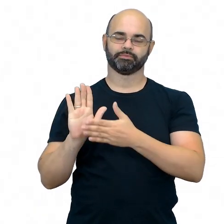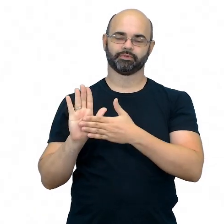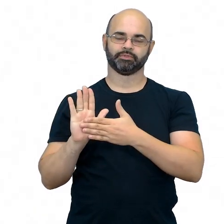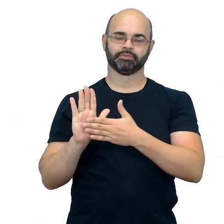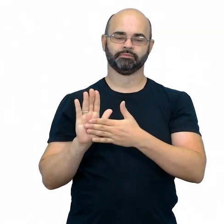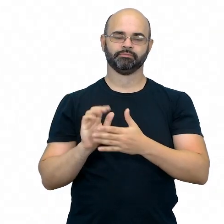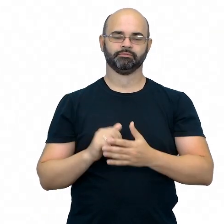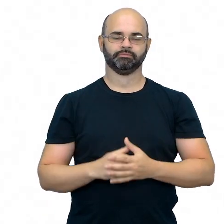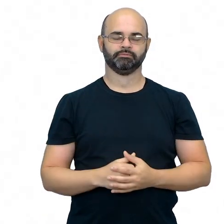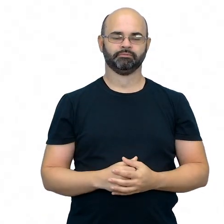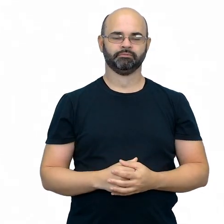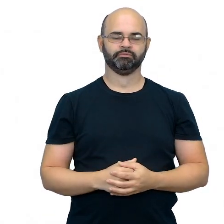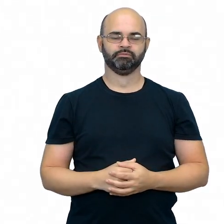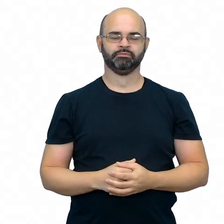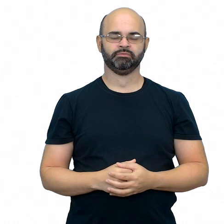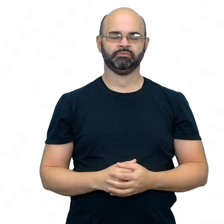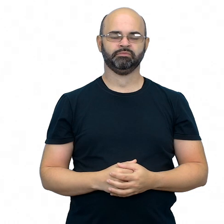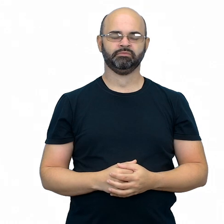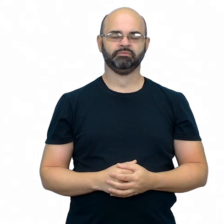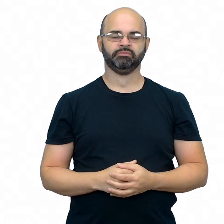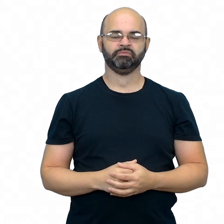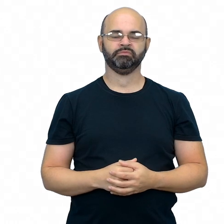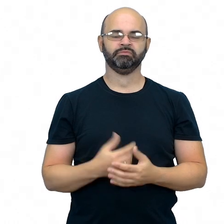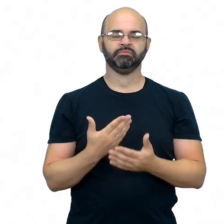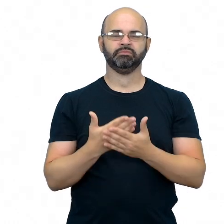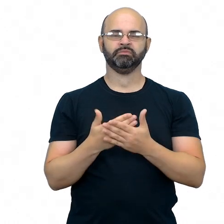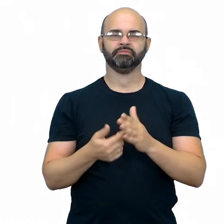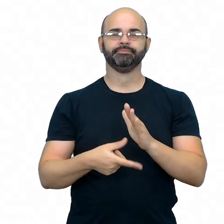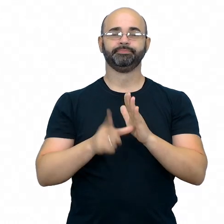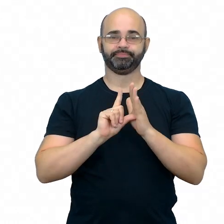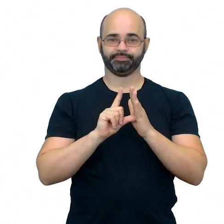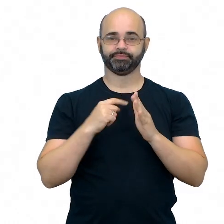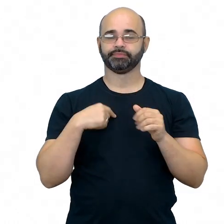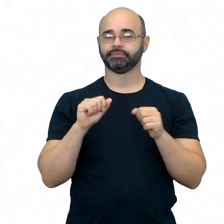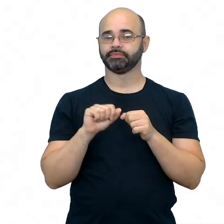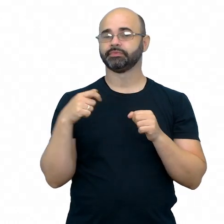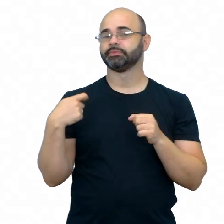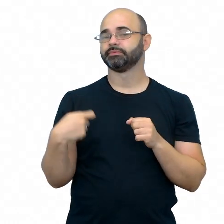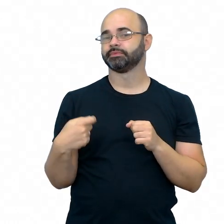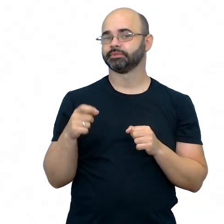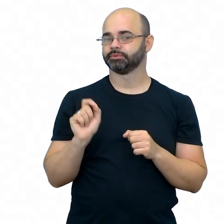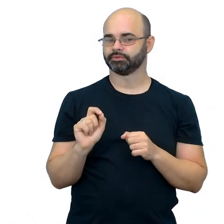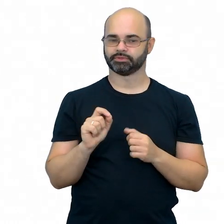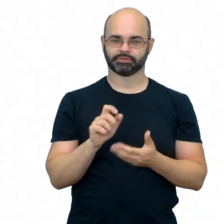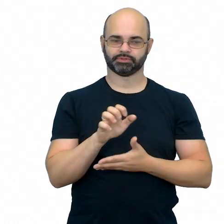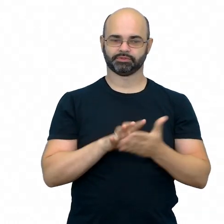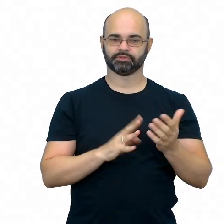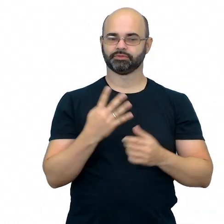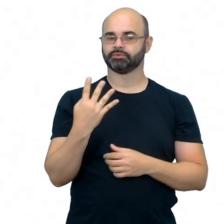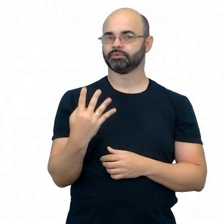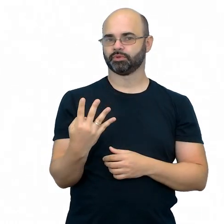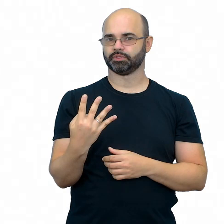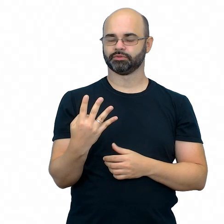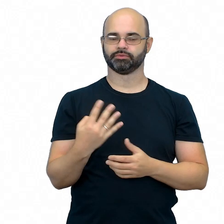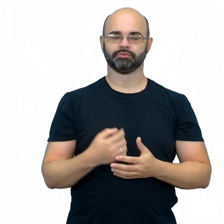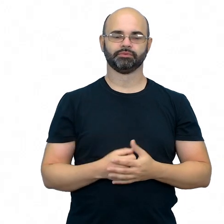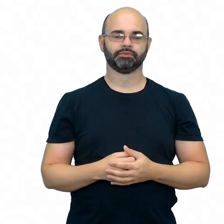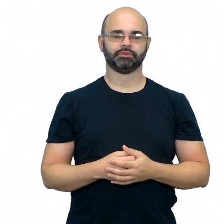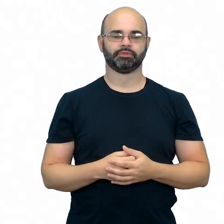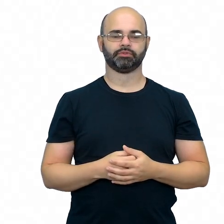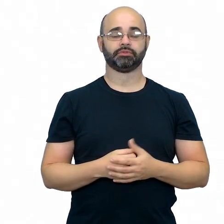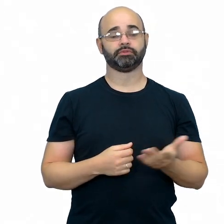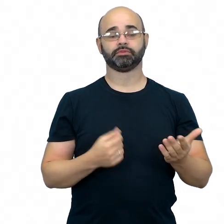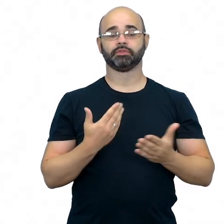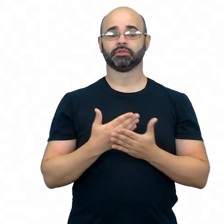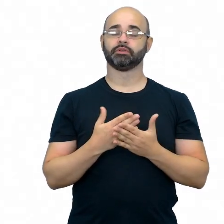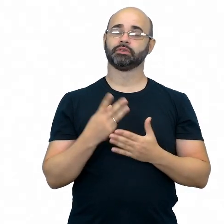antes da aula, o que eu preciso fazer utilizando essas mini lições que nós temos na sequência de atividade 4? Uma sugestão é utilizar as aulas 3